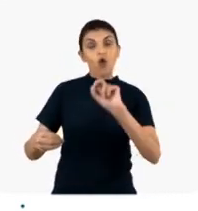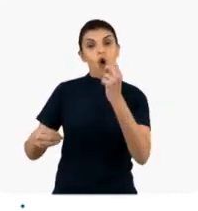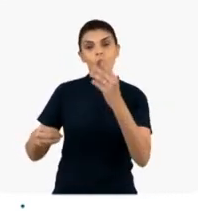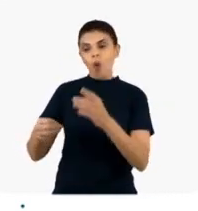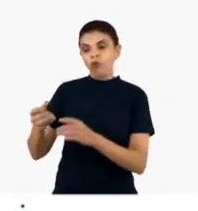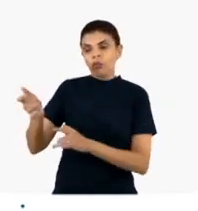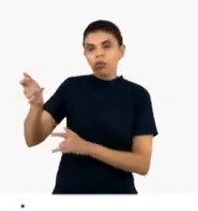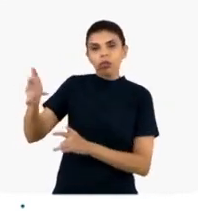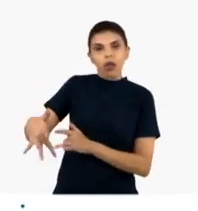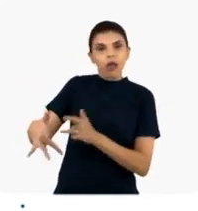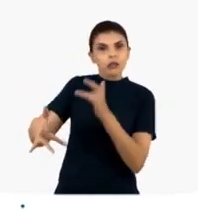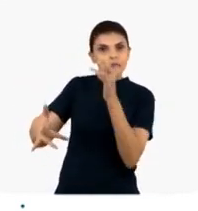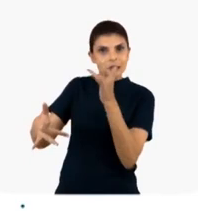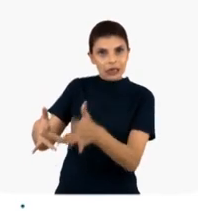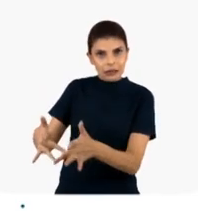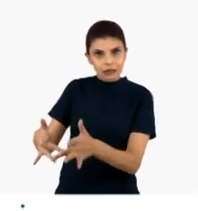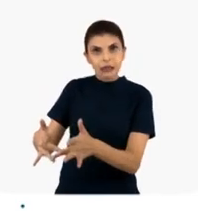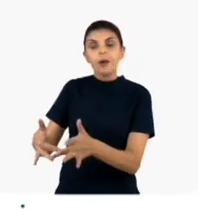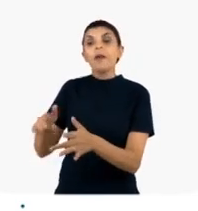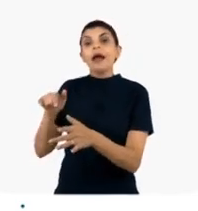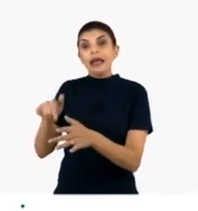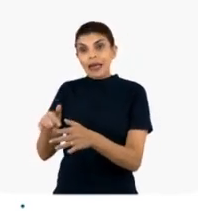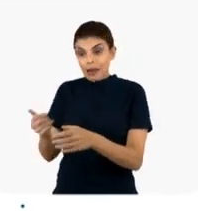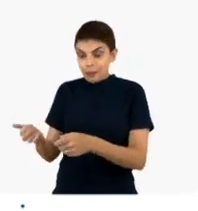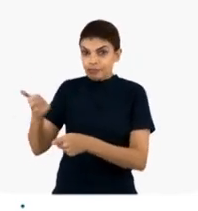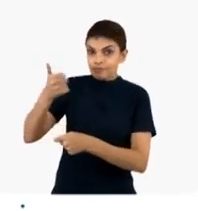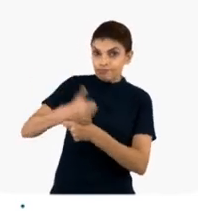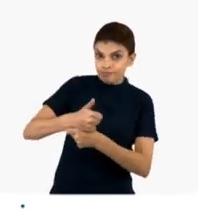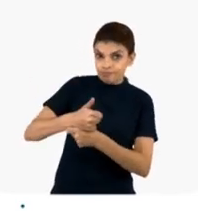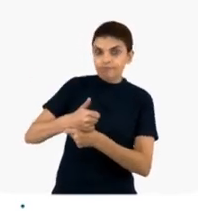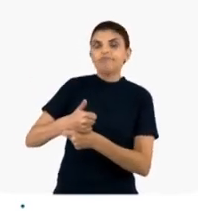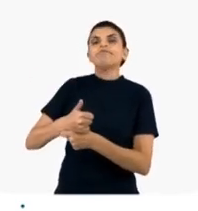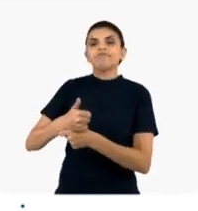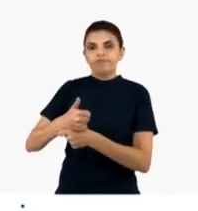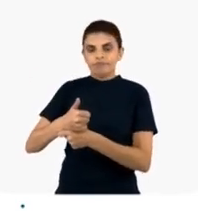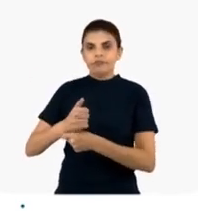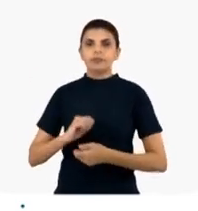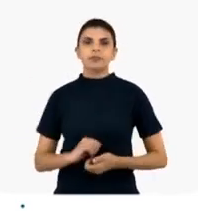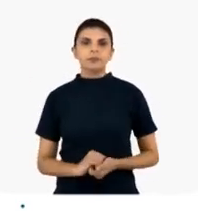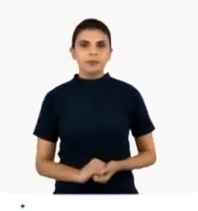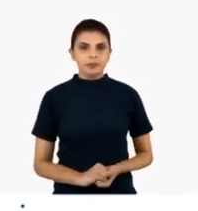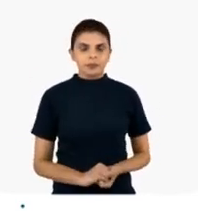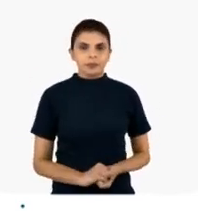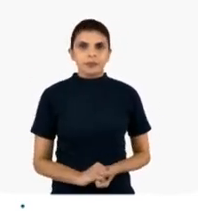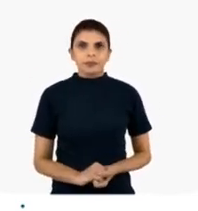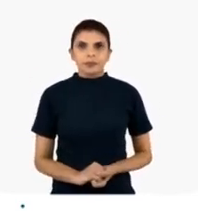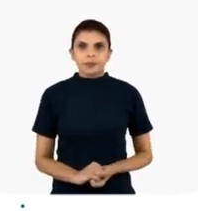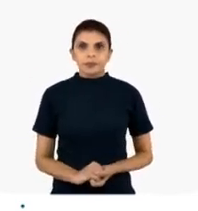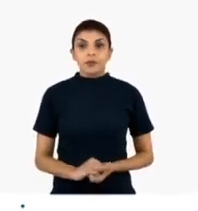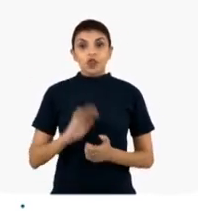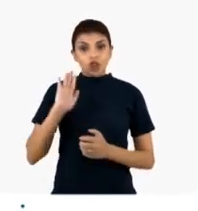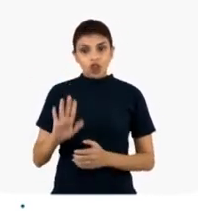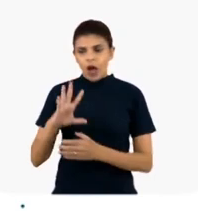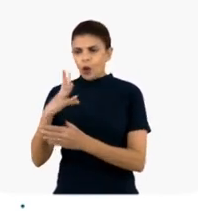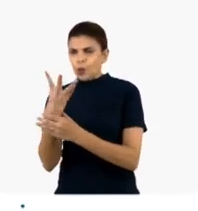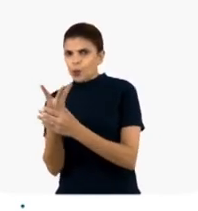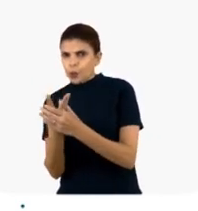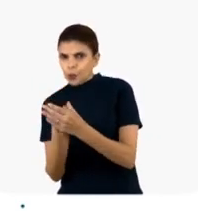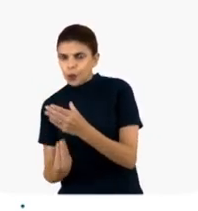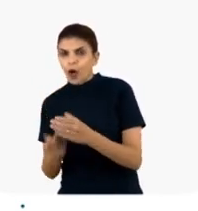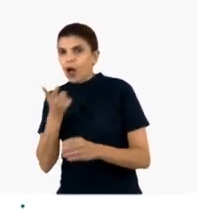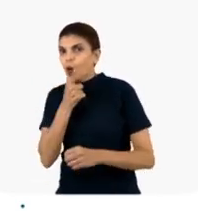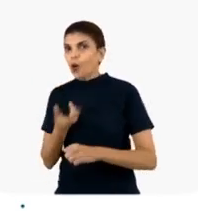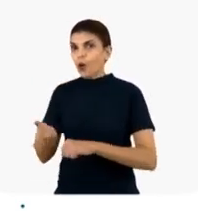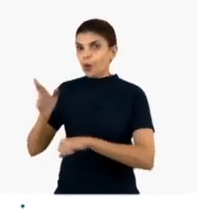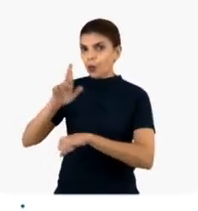ou descartada, inativada, mas o produto de interesse está no sobrenadante. Uma vez